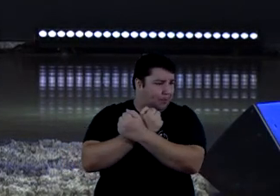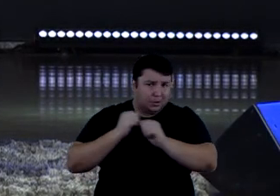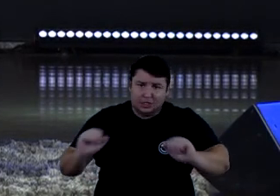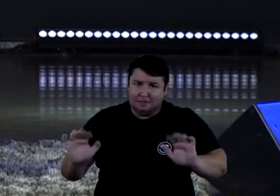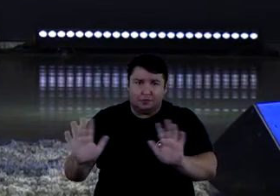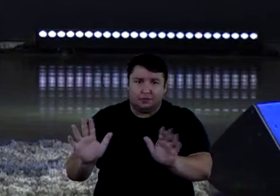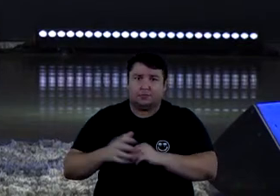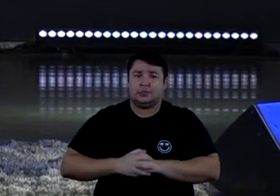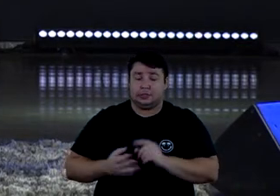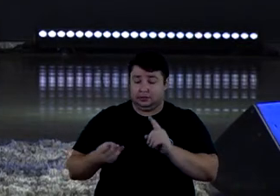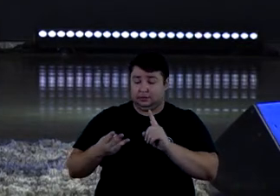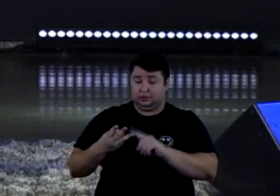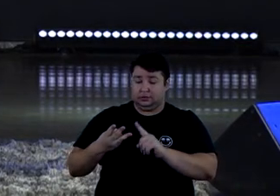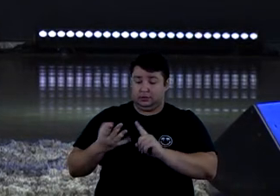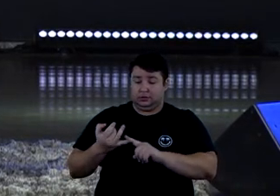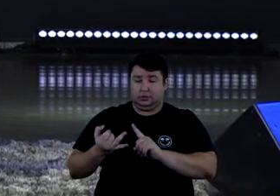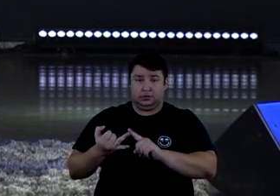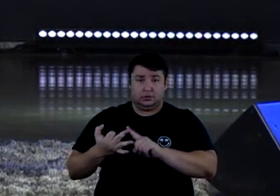Né?